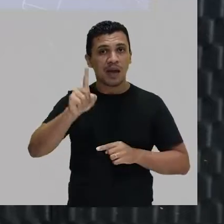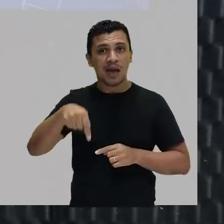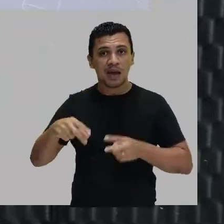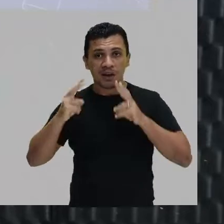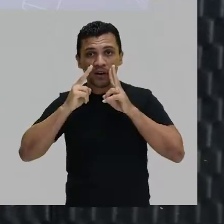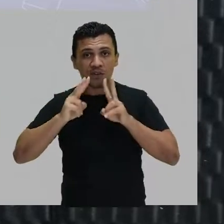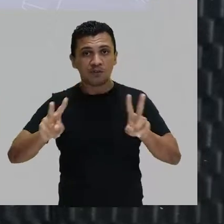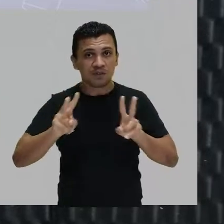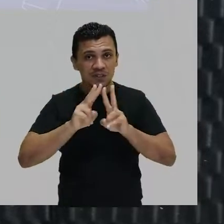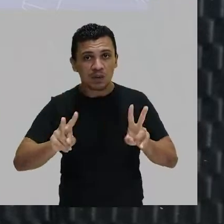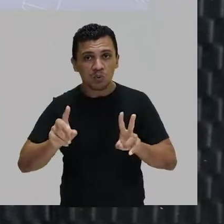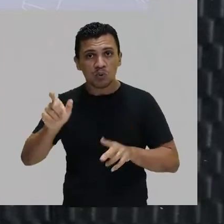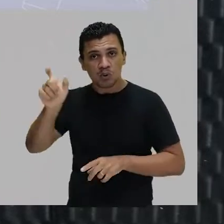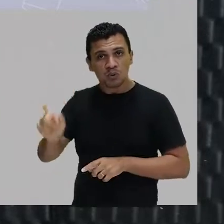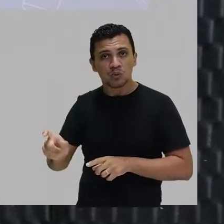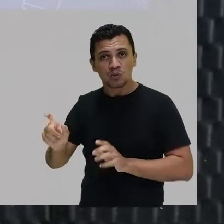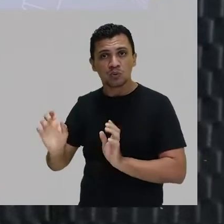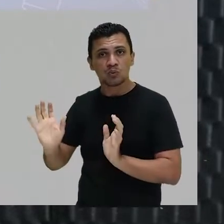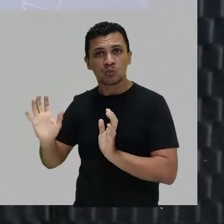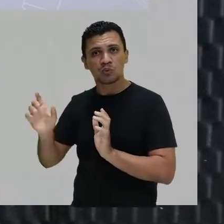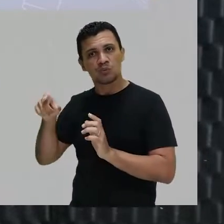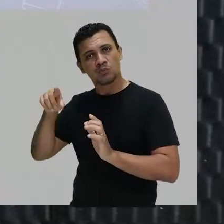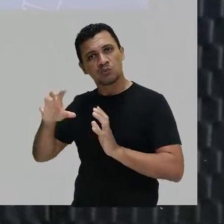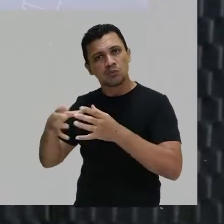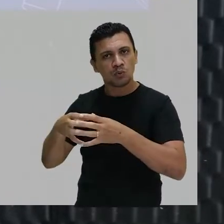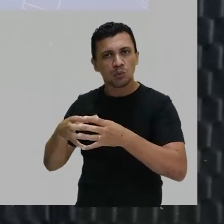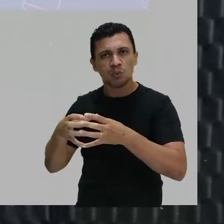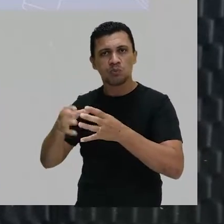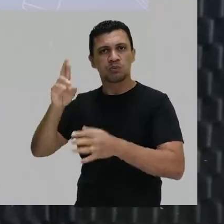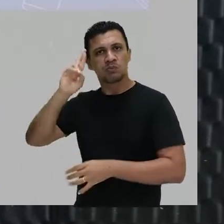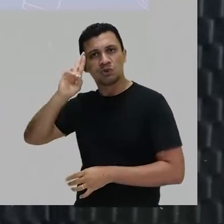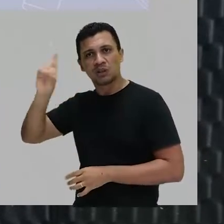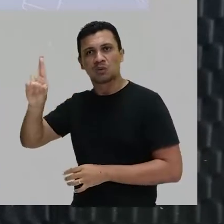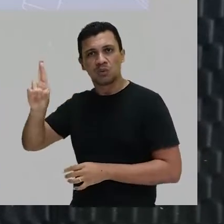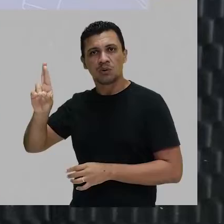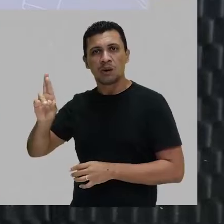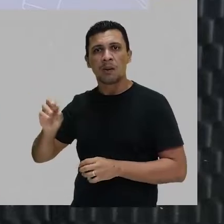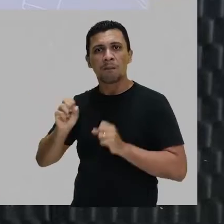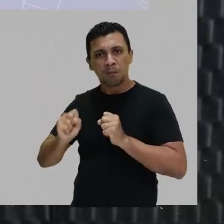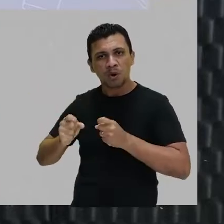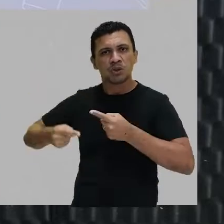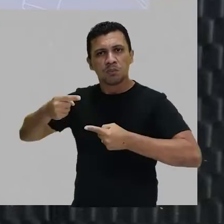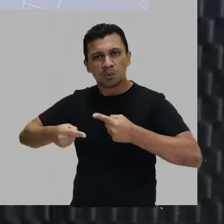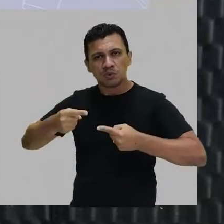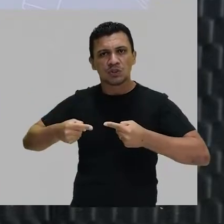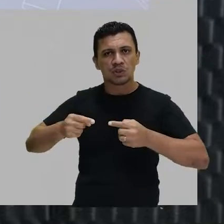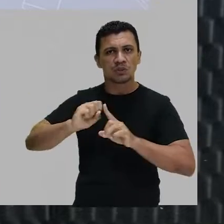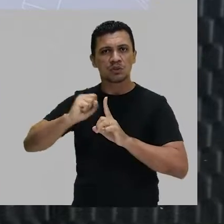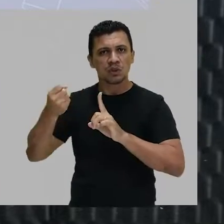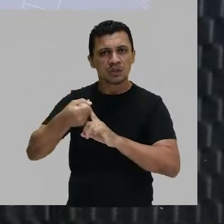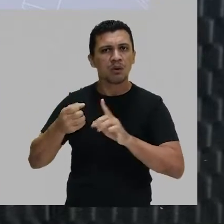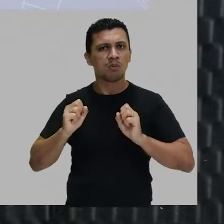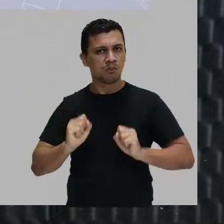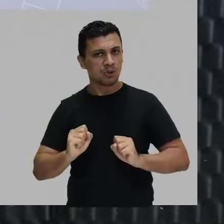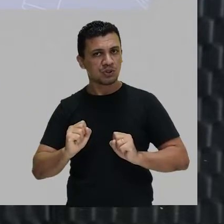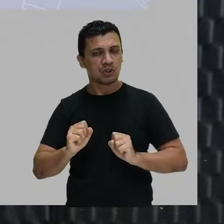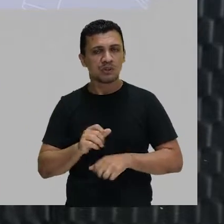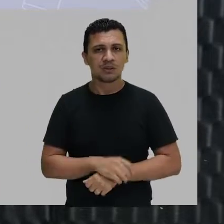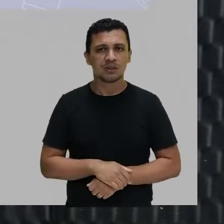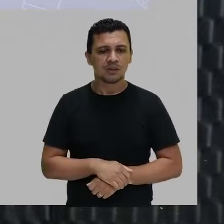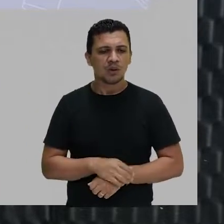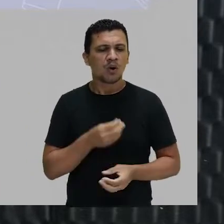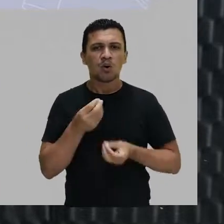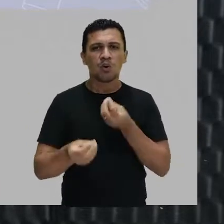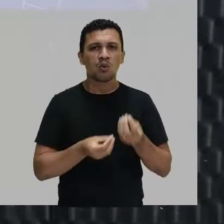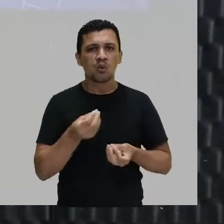de grupo, essa visão pode ser social, essa visão pode ser política. E aí é aquilo que a gente chama de como as pessoas,